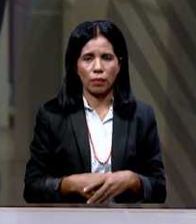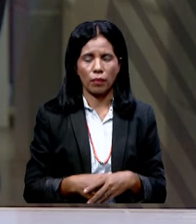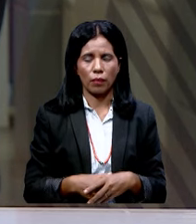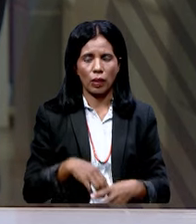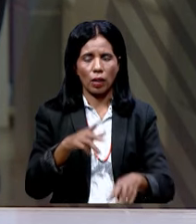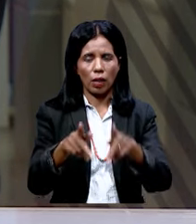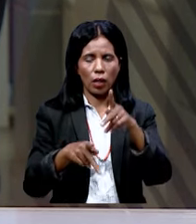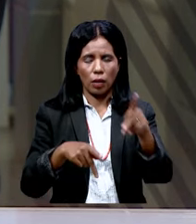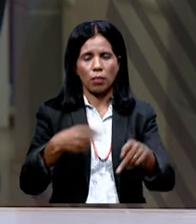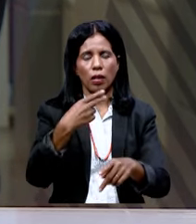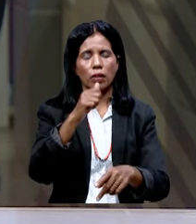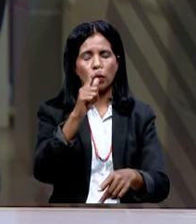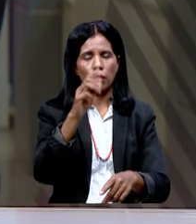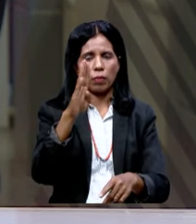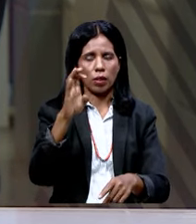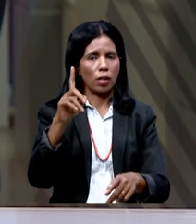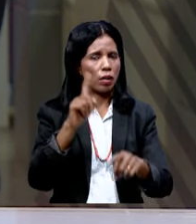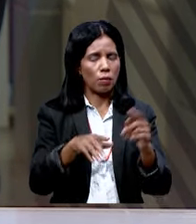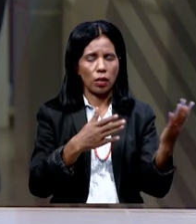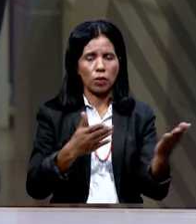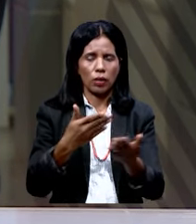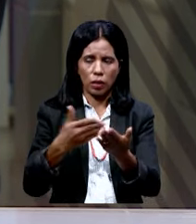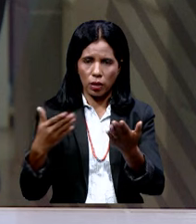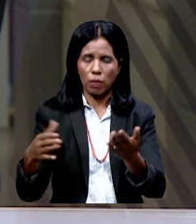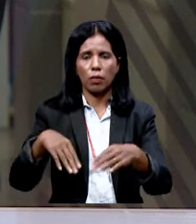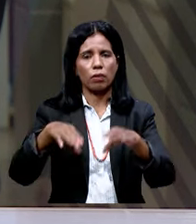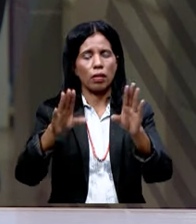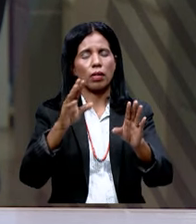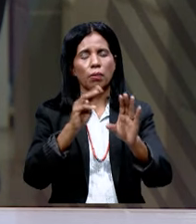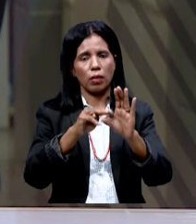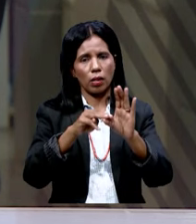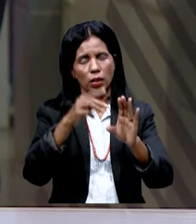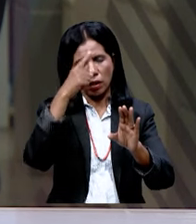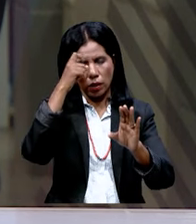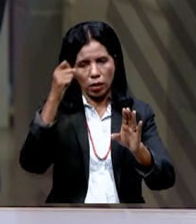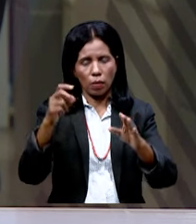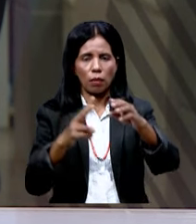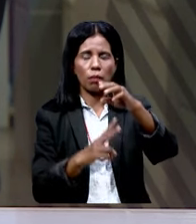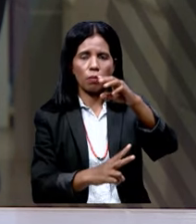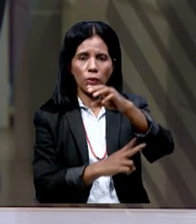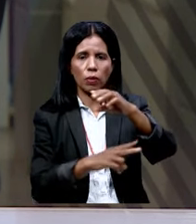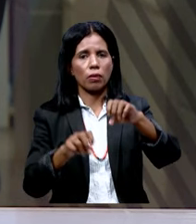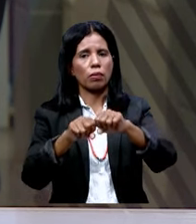Comunidade hatu beliku la bele lori produto ba fang ye mercado tamba ponte mota era skoto.